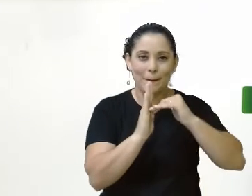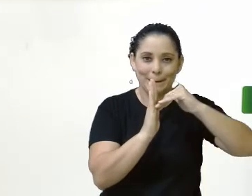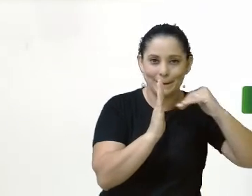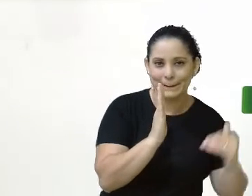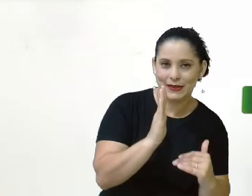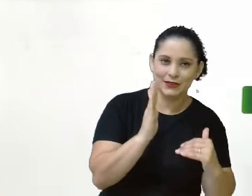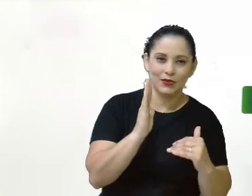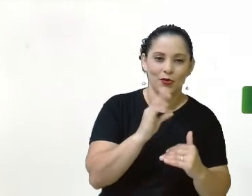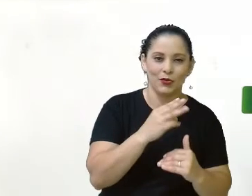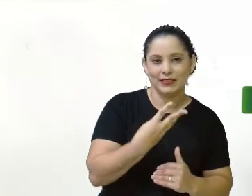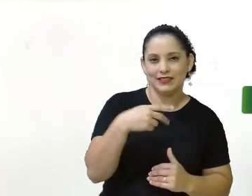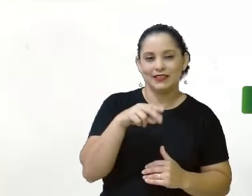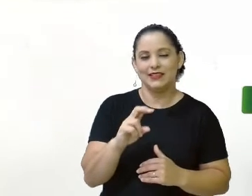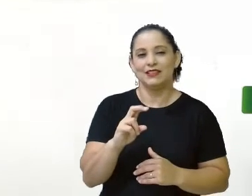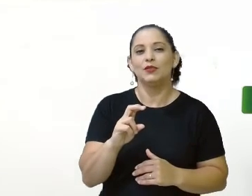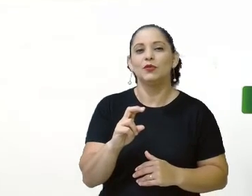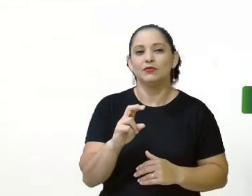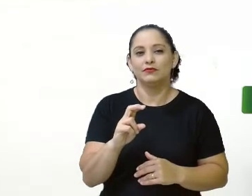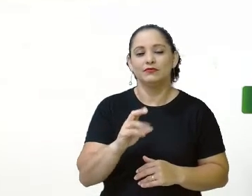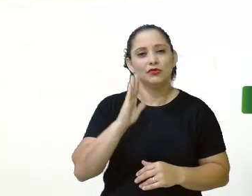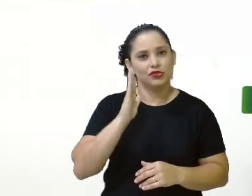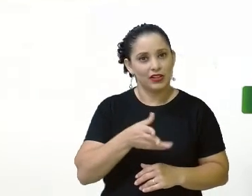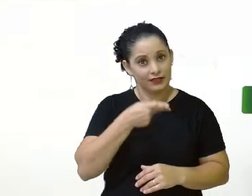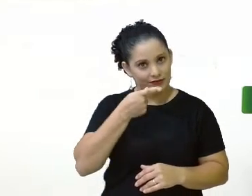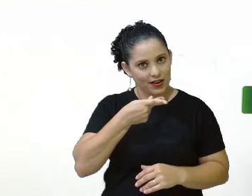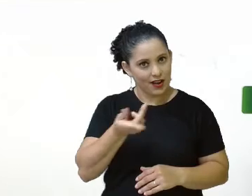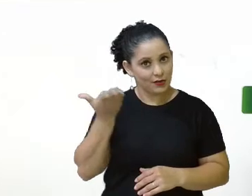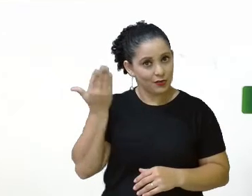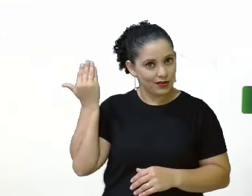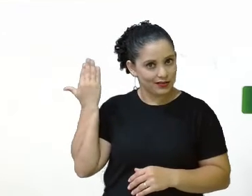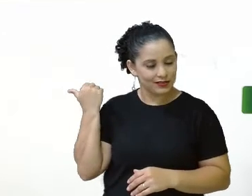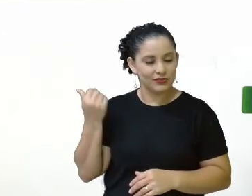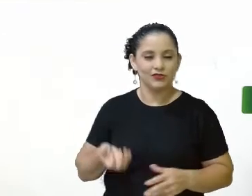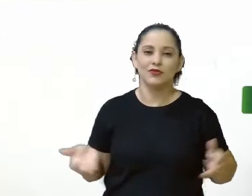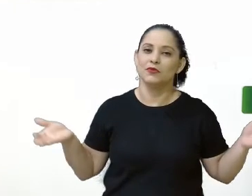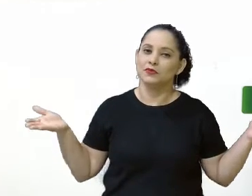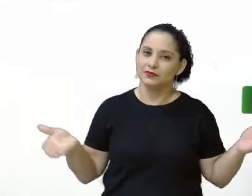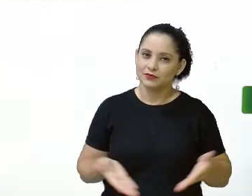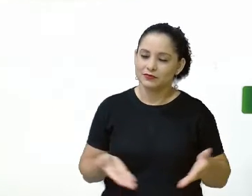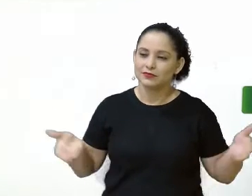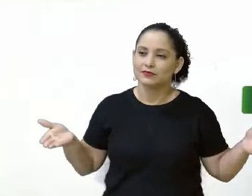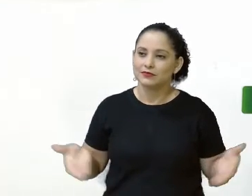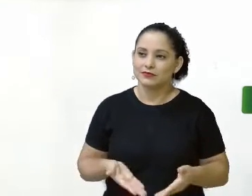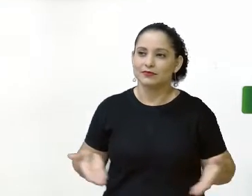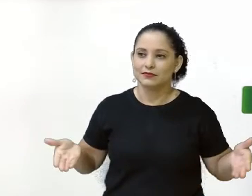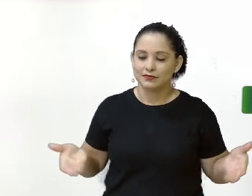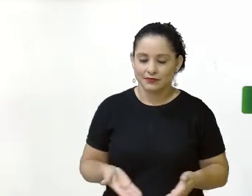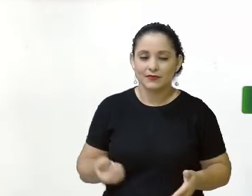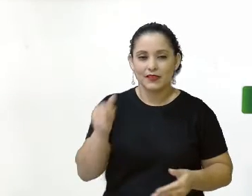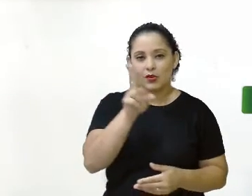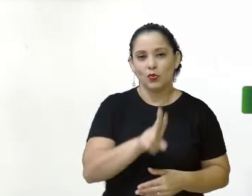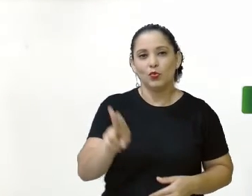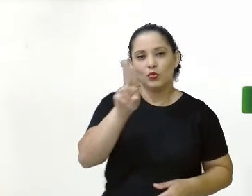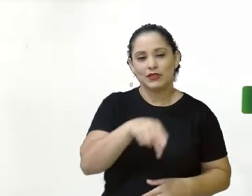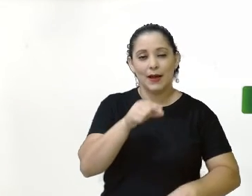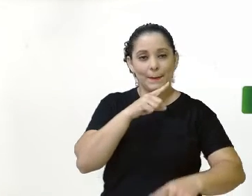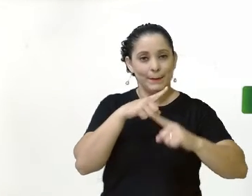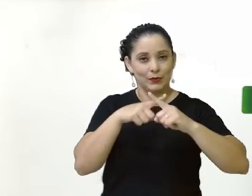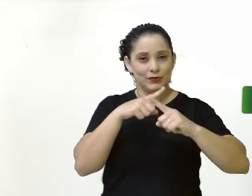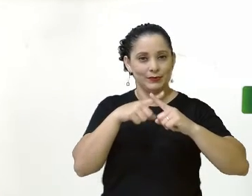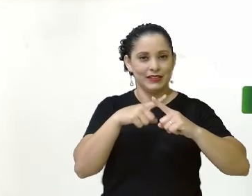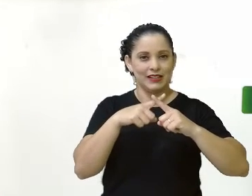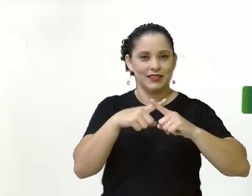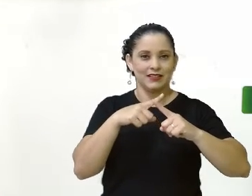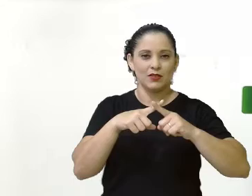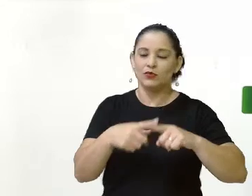menor que 35. Como eu tinha falado para vocês, a gente vai utilizar a multiplicação